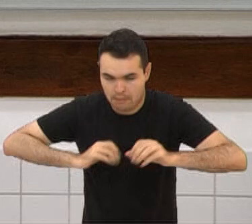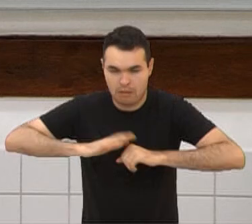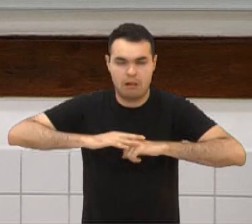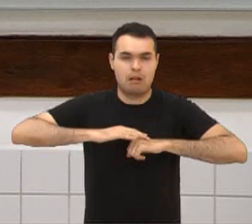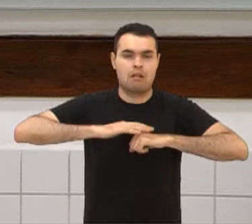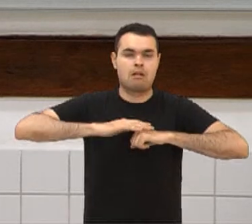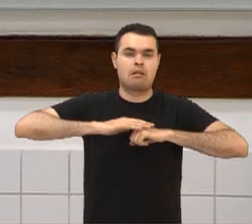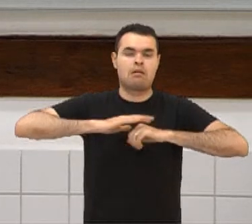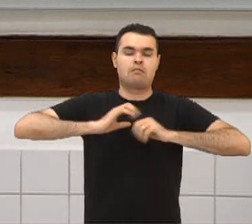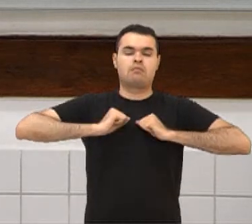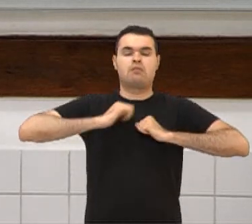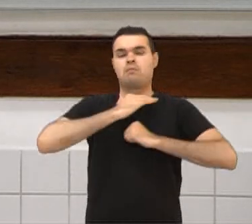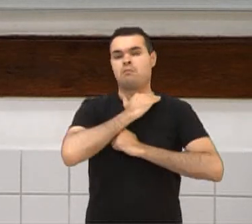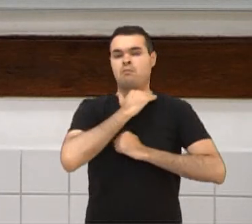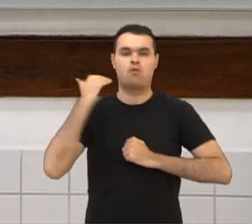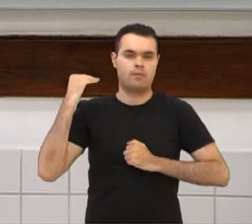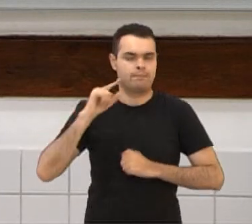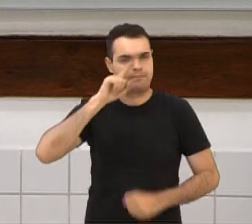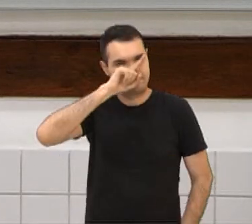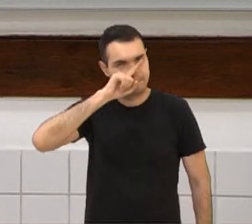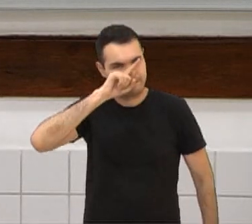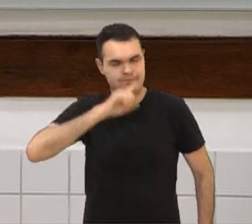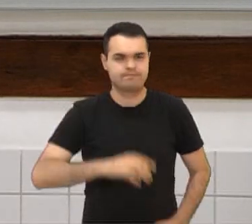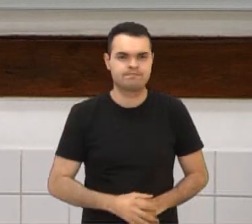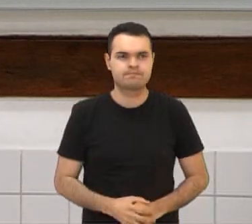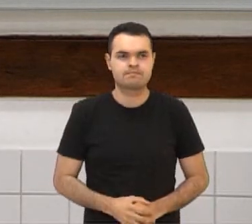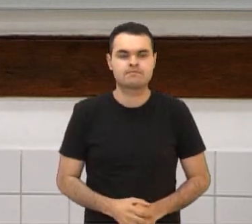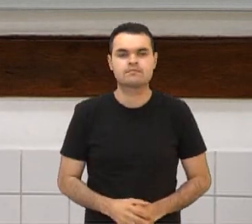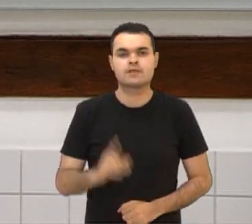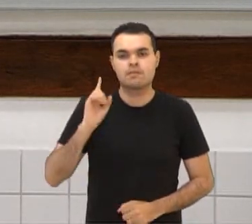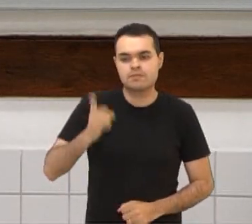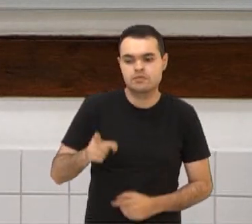sejam de bactérias, sejam de vírus. Até que, em